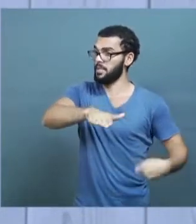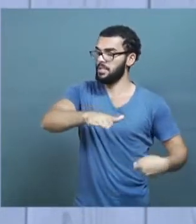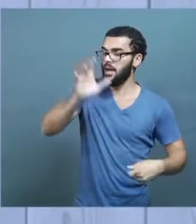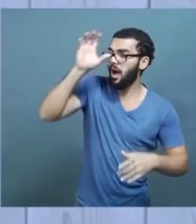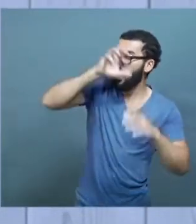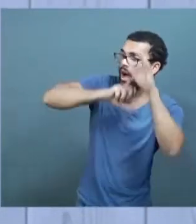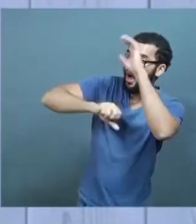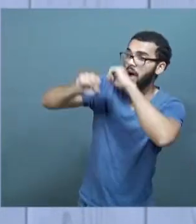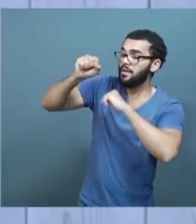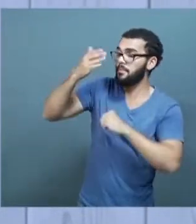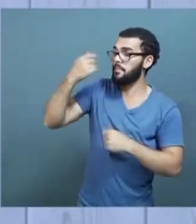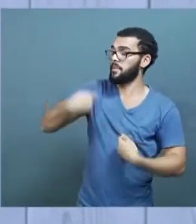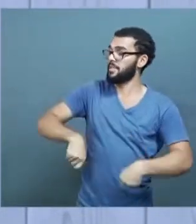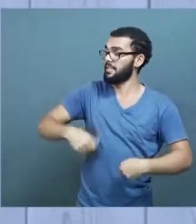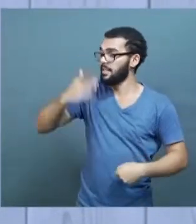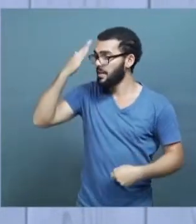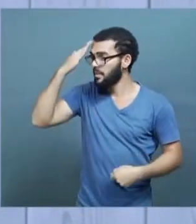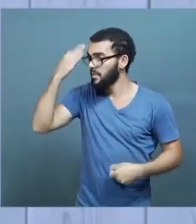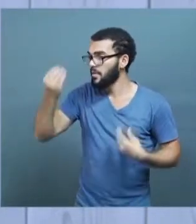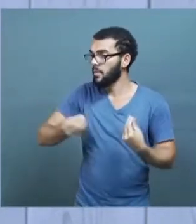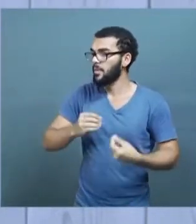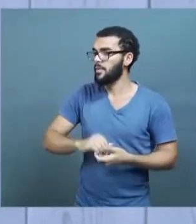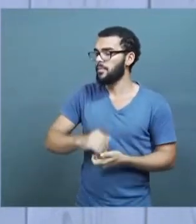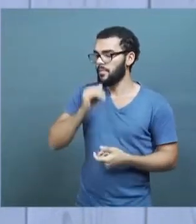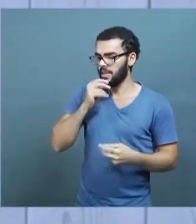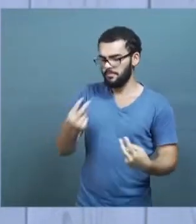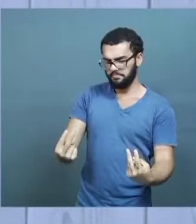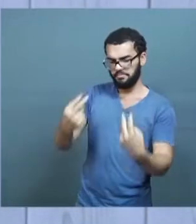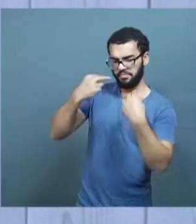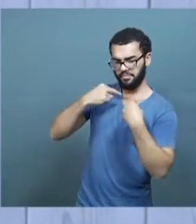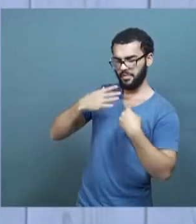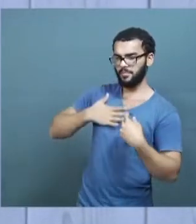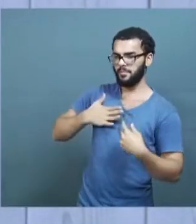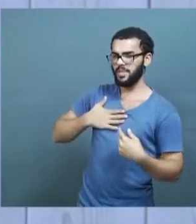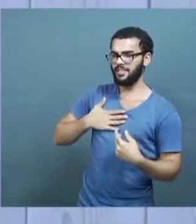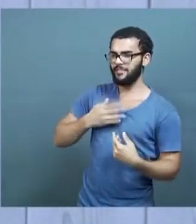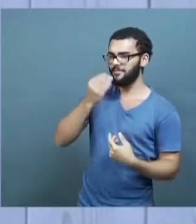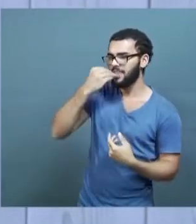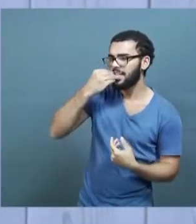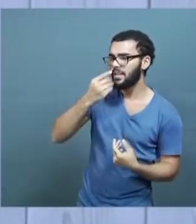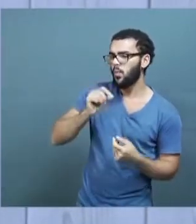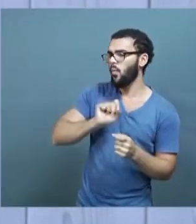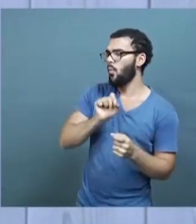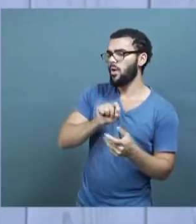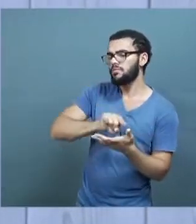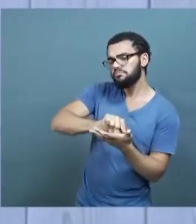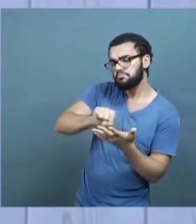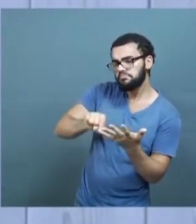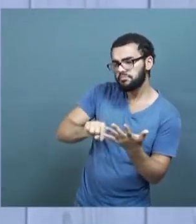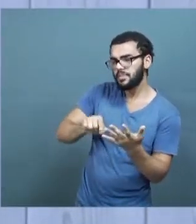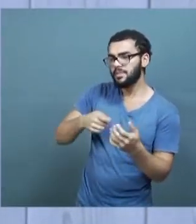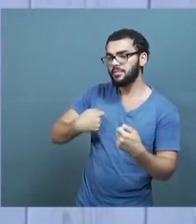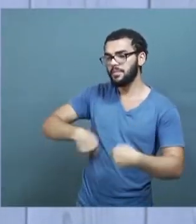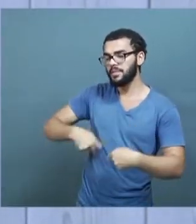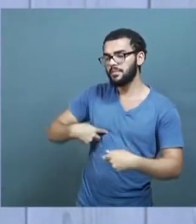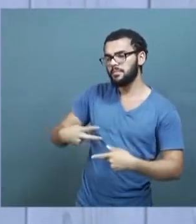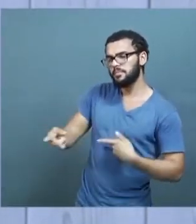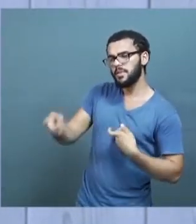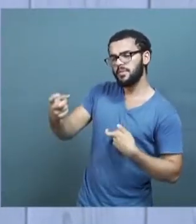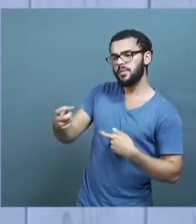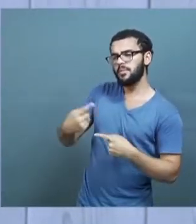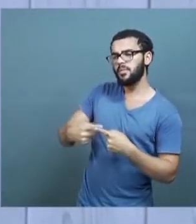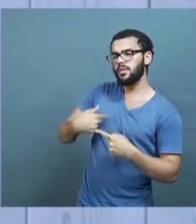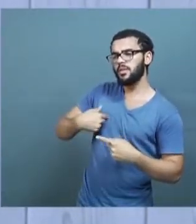se identificar as suas fragilidades também para poder reconhecer as suas semelhanças e as diferenças com o outro ser